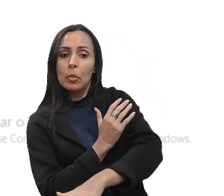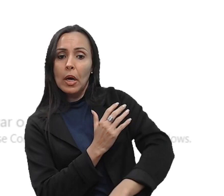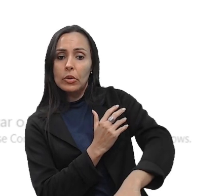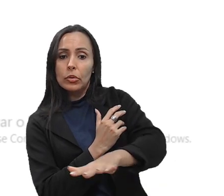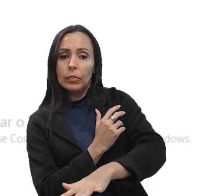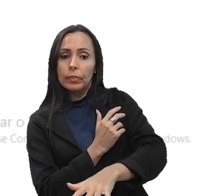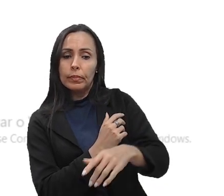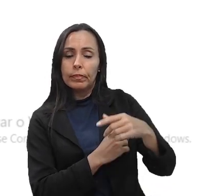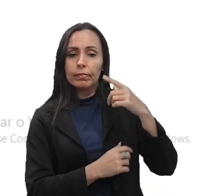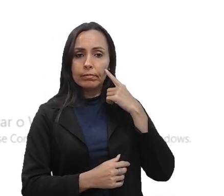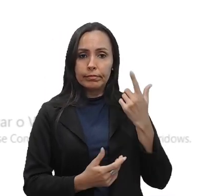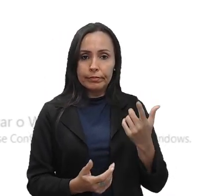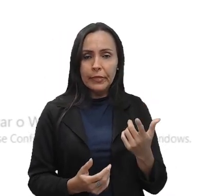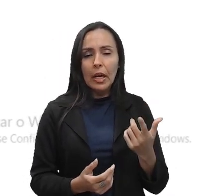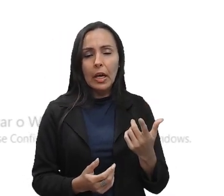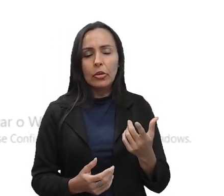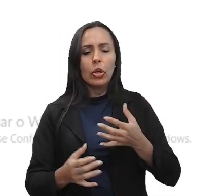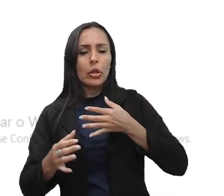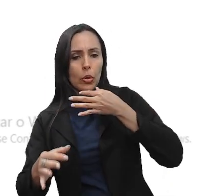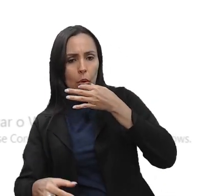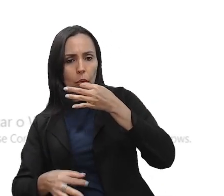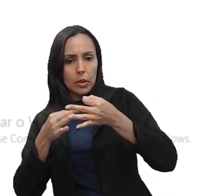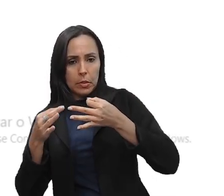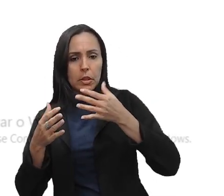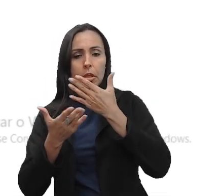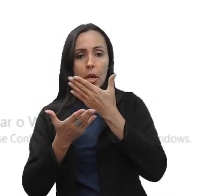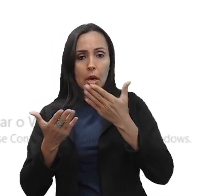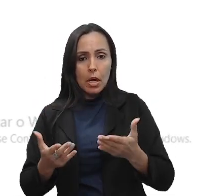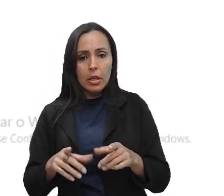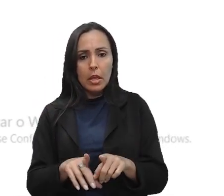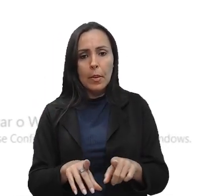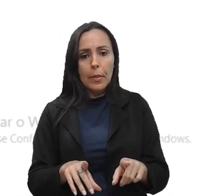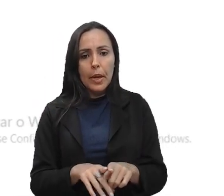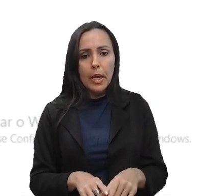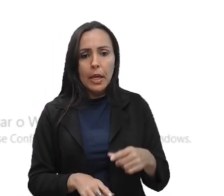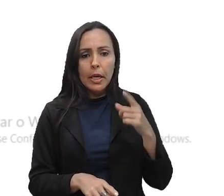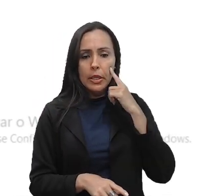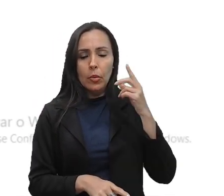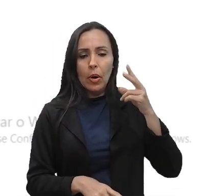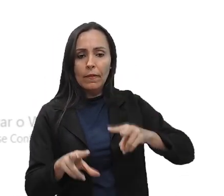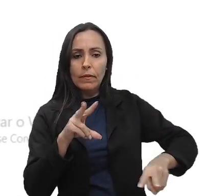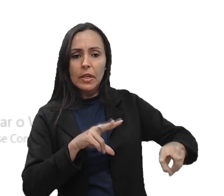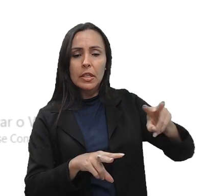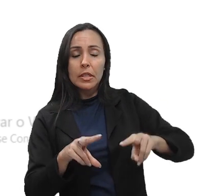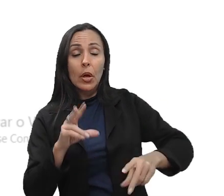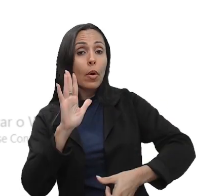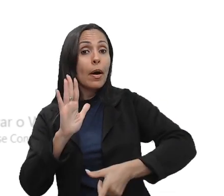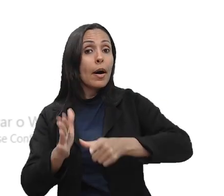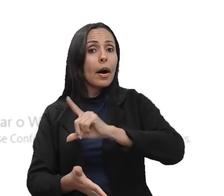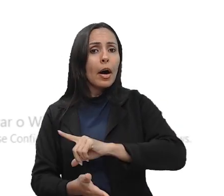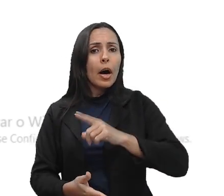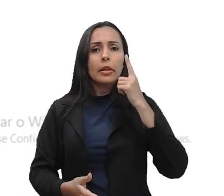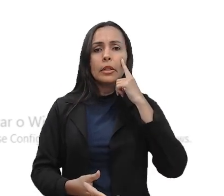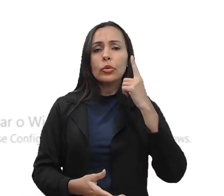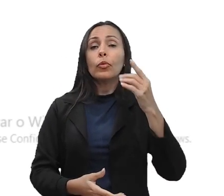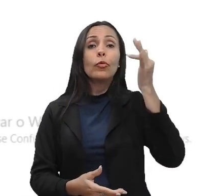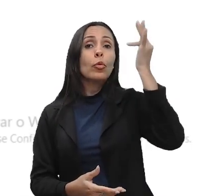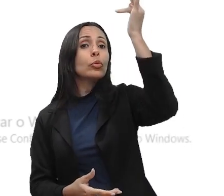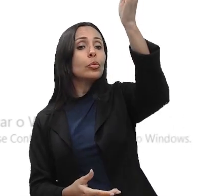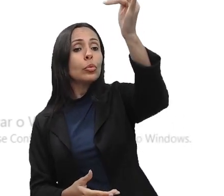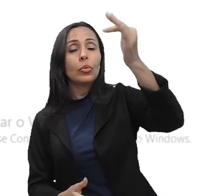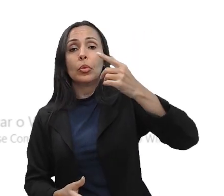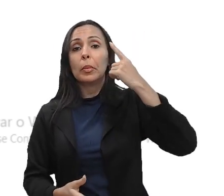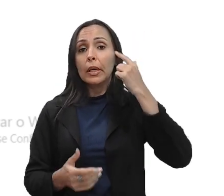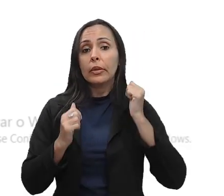espaço, né? A gente otimizar esse espaço, a gente ter uma visão antecipada do que a gente vai ter no futuro, para que a gente